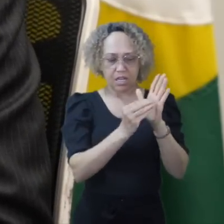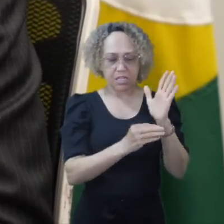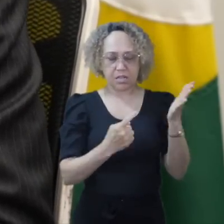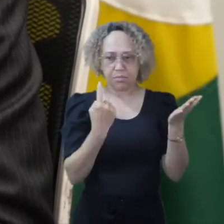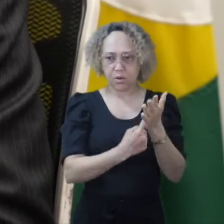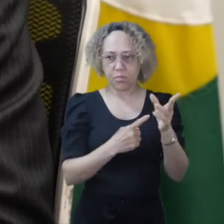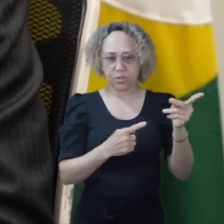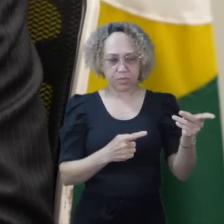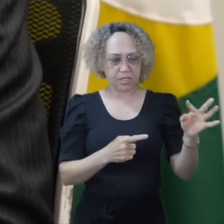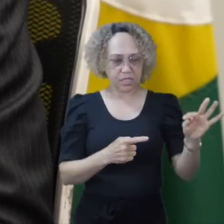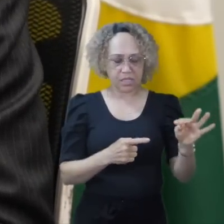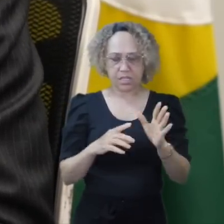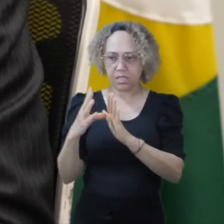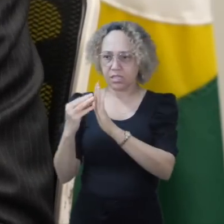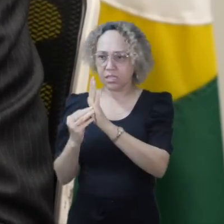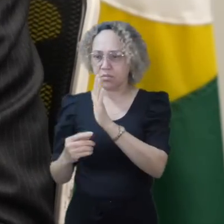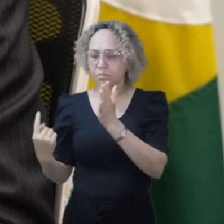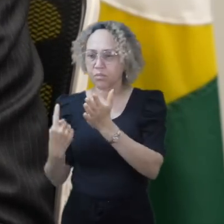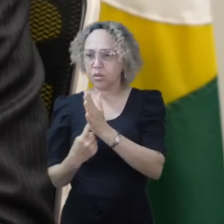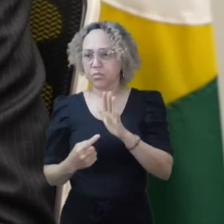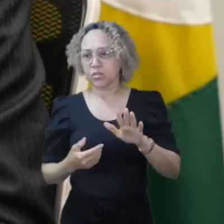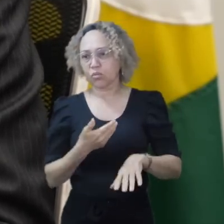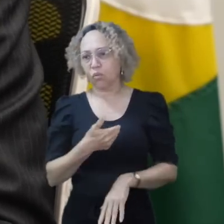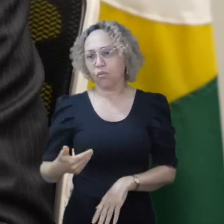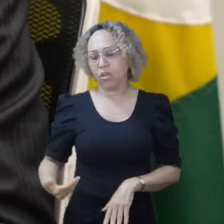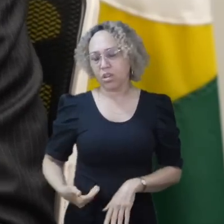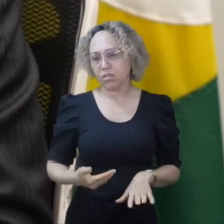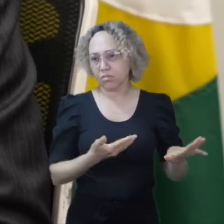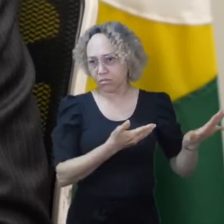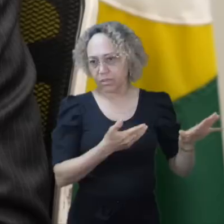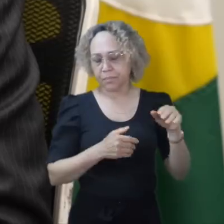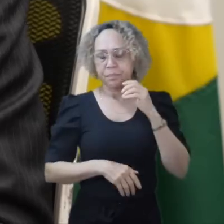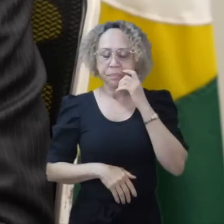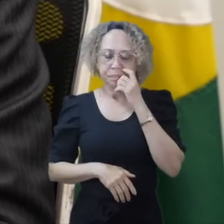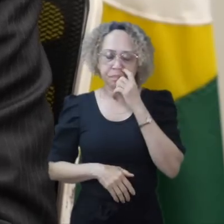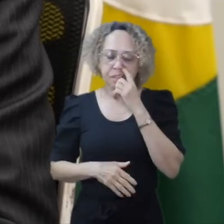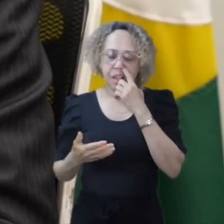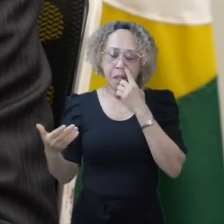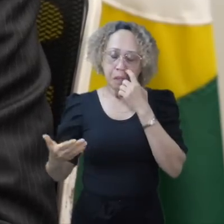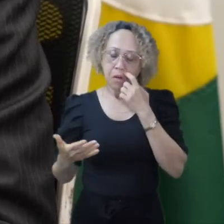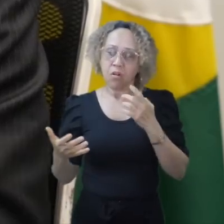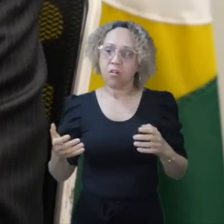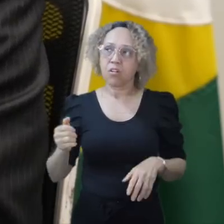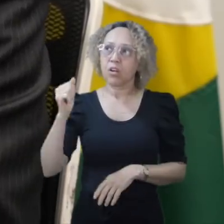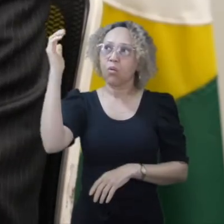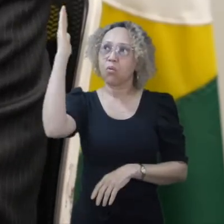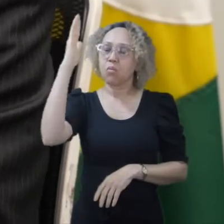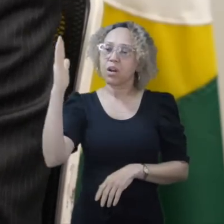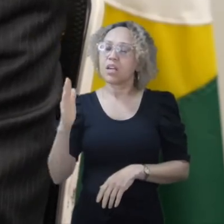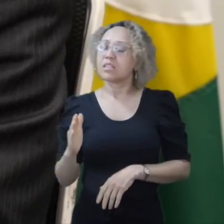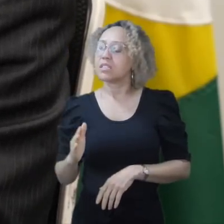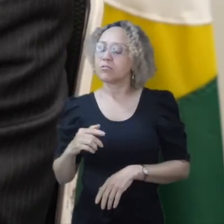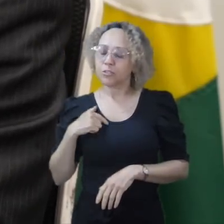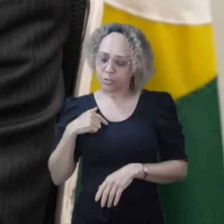nós estamos tentando mobilizar o país para fazer uma coisa que é fundamental, a isenção do imposto de renda, porque a classe